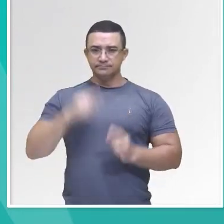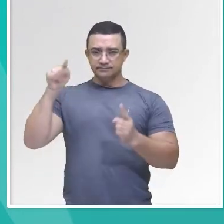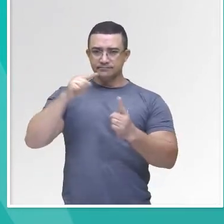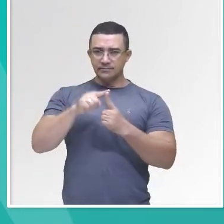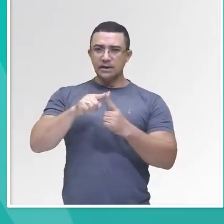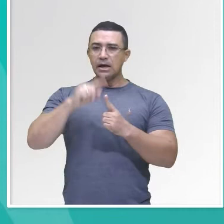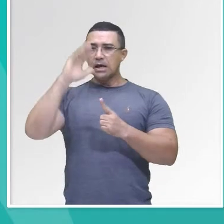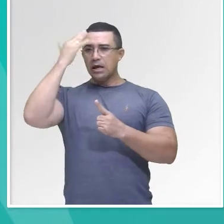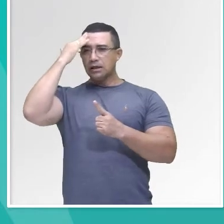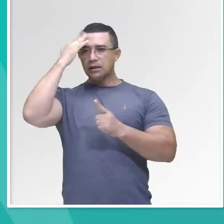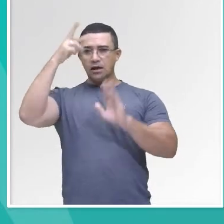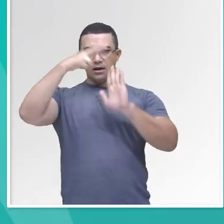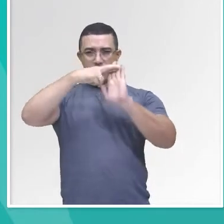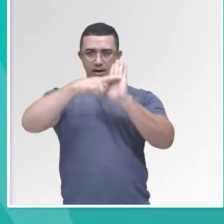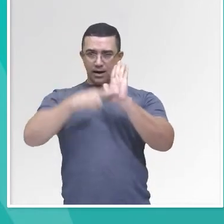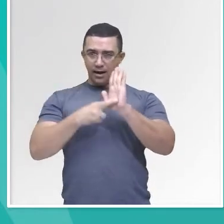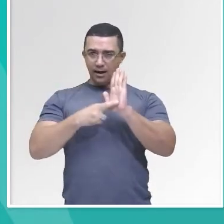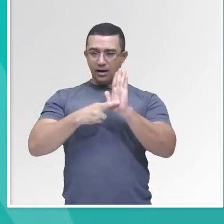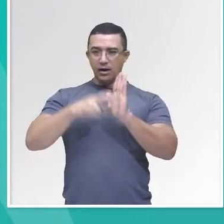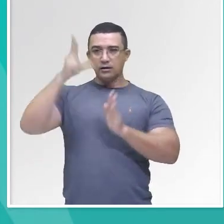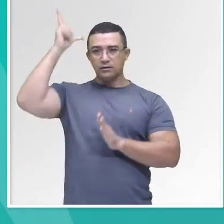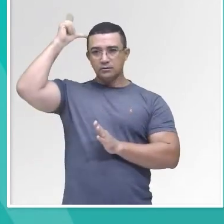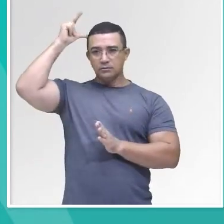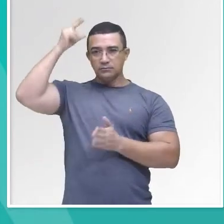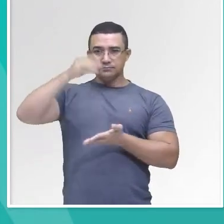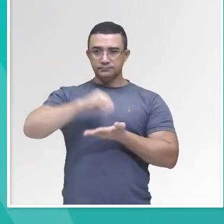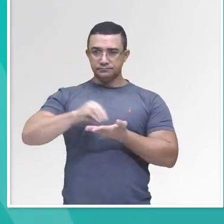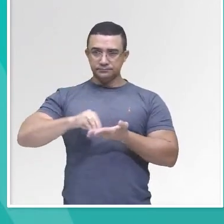Habilidade: compreender os princípios do jogo de xadrez.